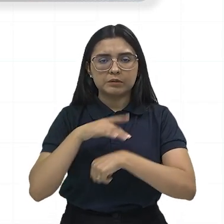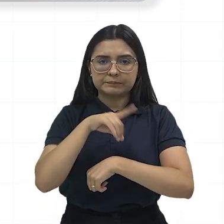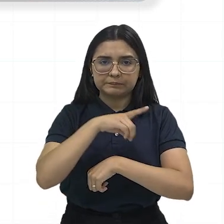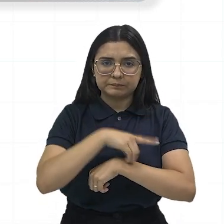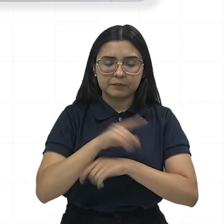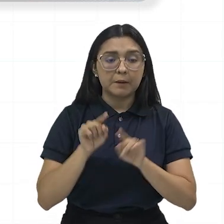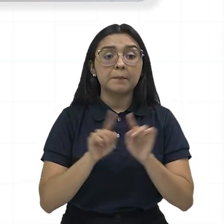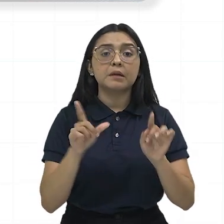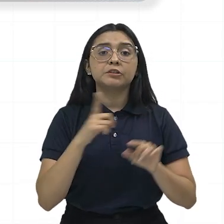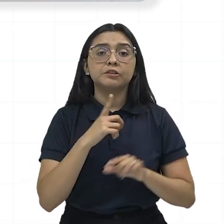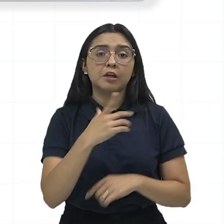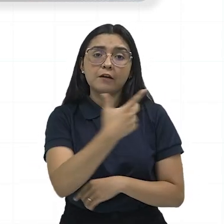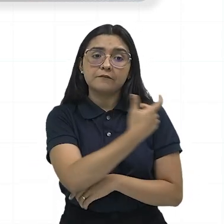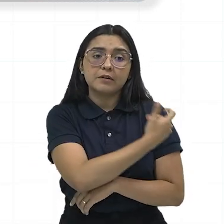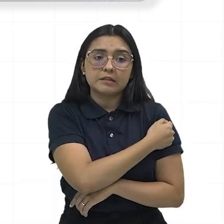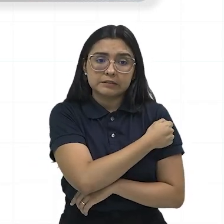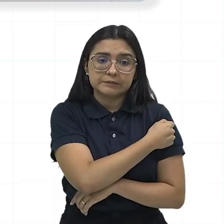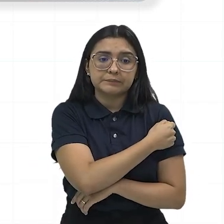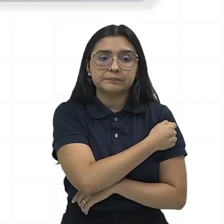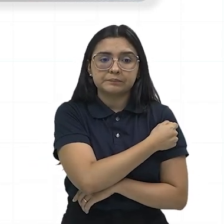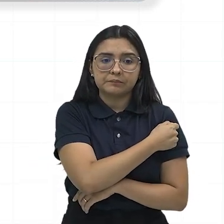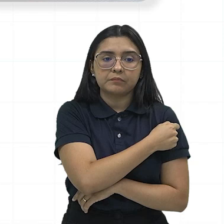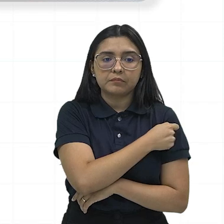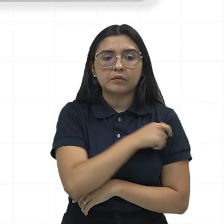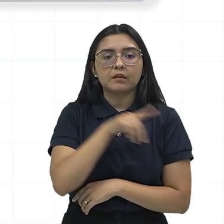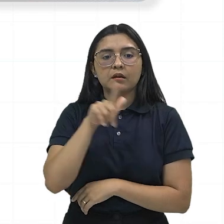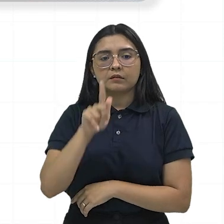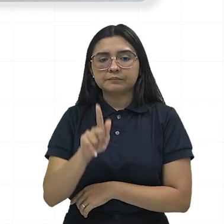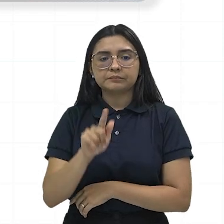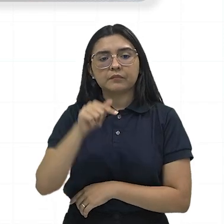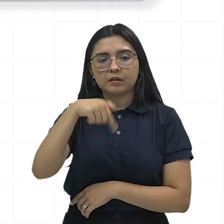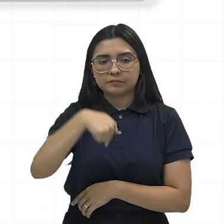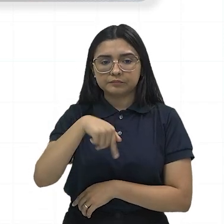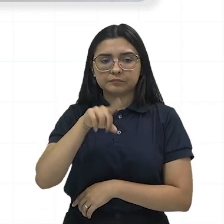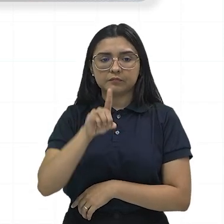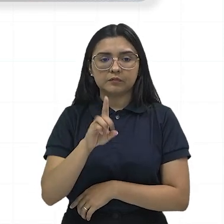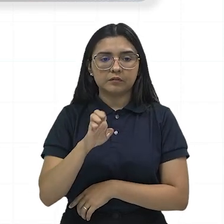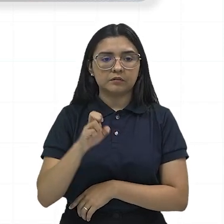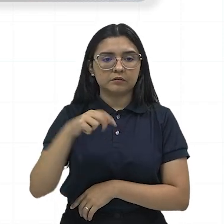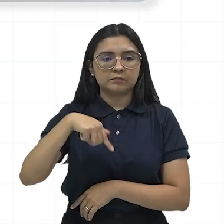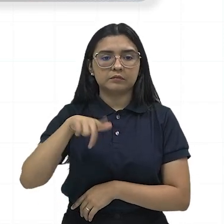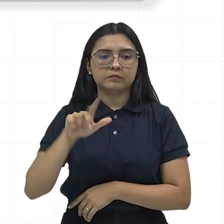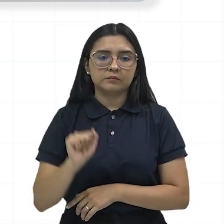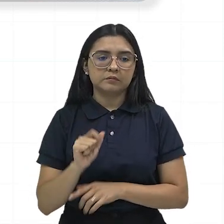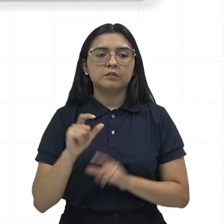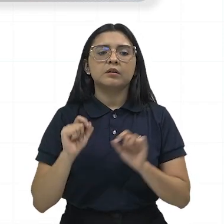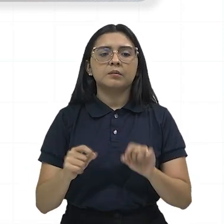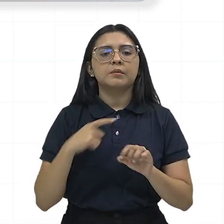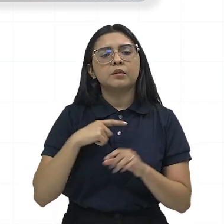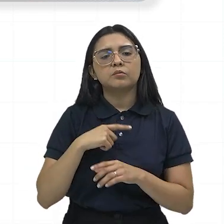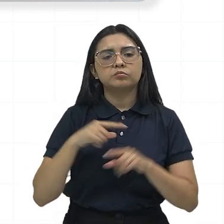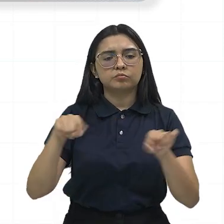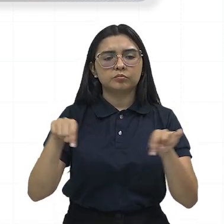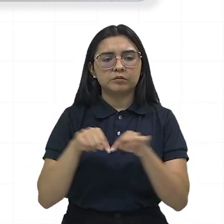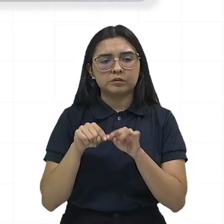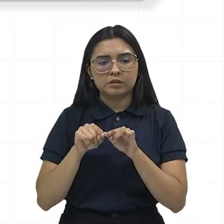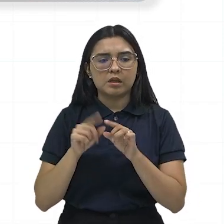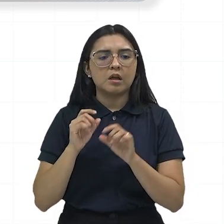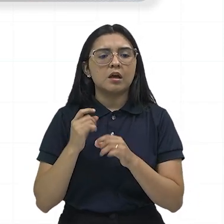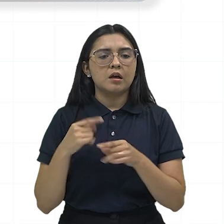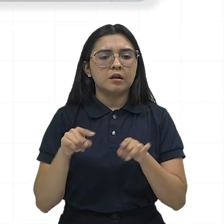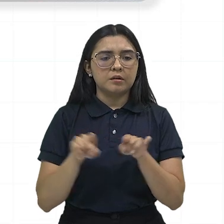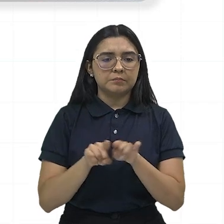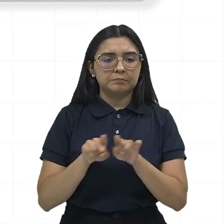temos a vacina, é a Qdenga, produzida pelo laboratório japonês Takeda, a qual está disponível à população